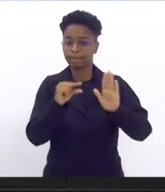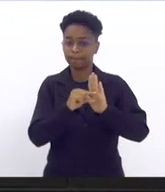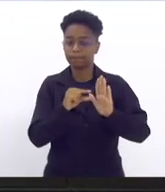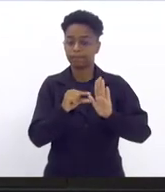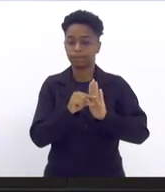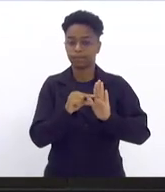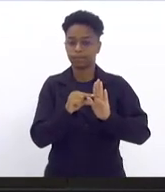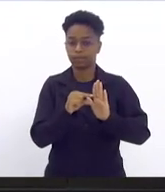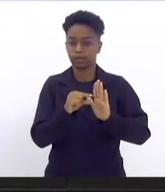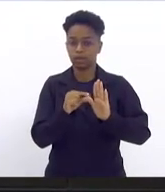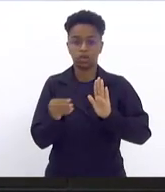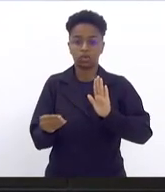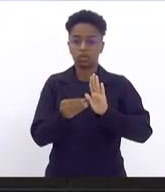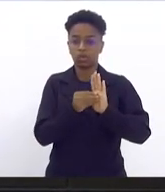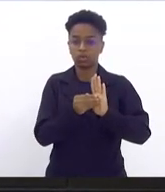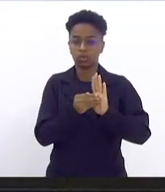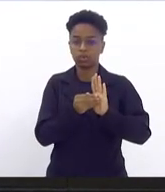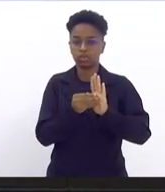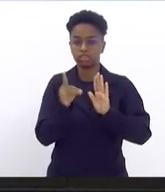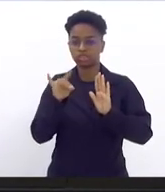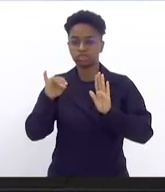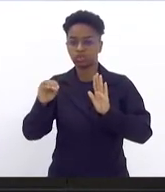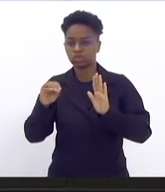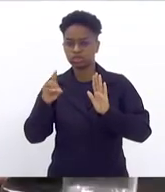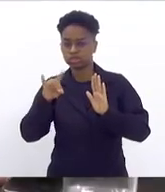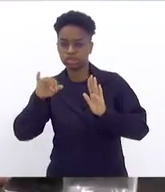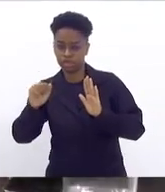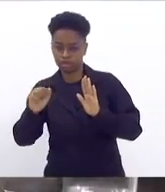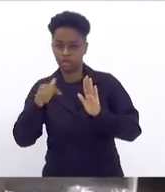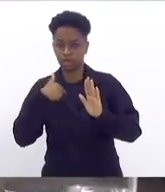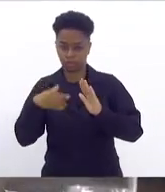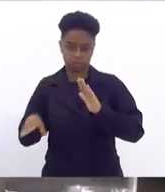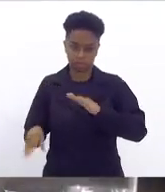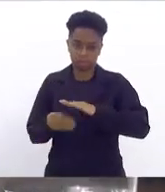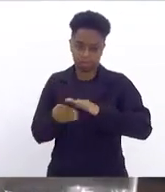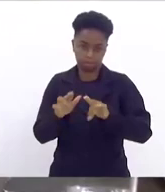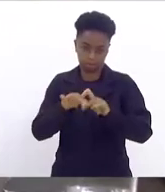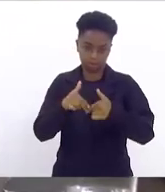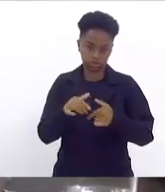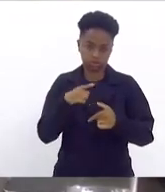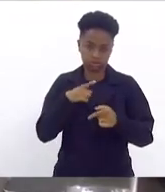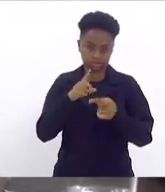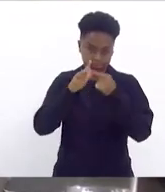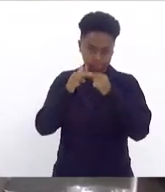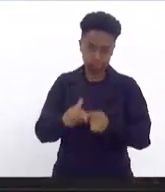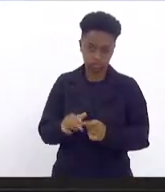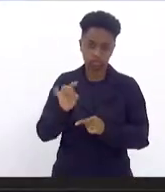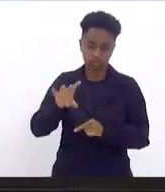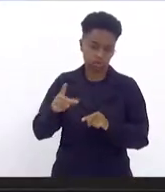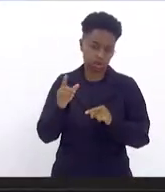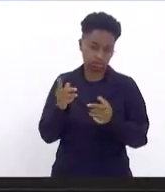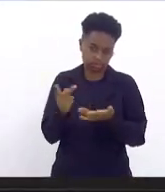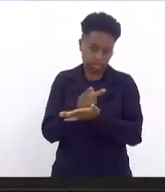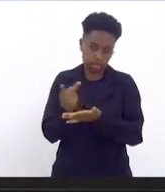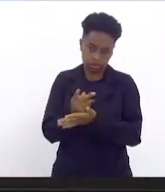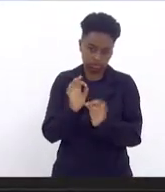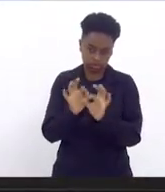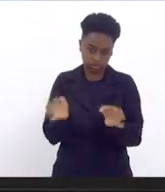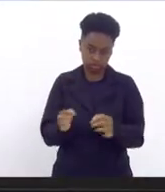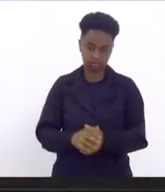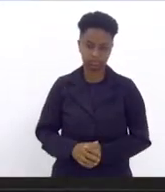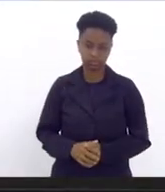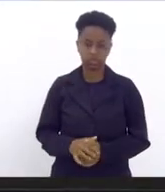O deputado botou o dia. Só por isso que eu fiz aqui a emenda. Perfeito. Juridicidade com emenda. Para corrigir o erro material na emenda. Porque, salvo erro